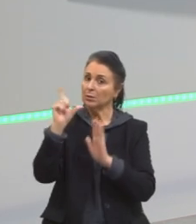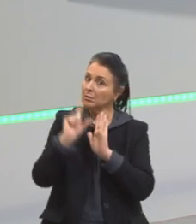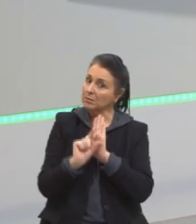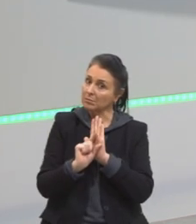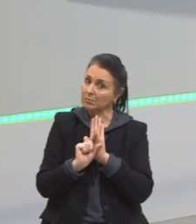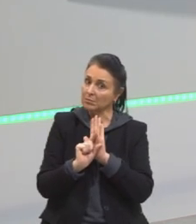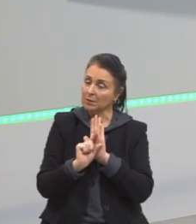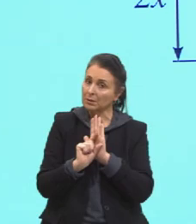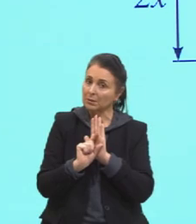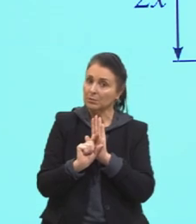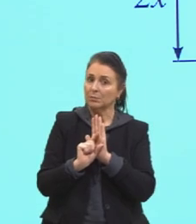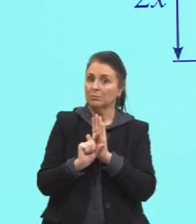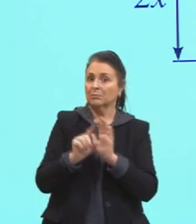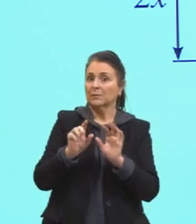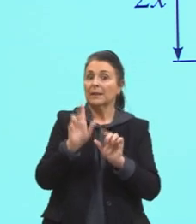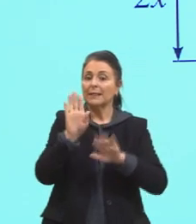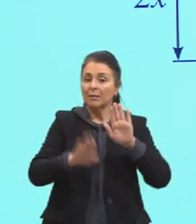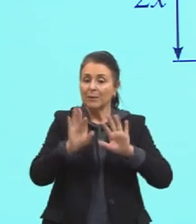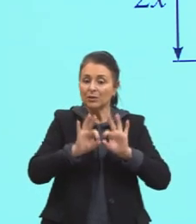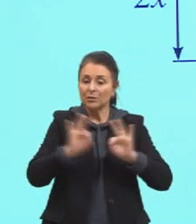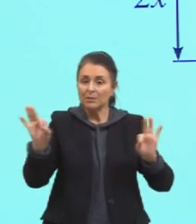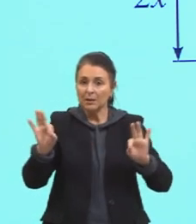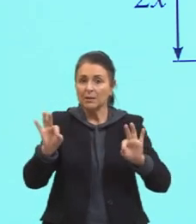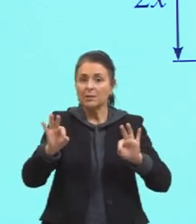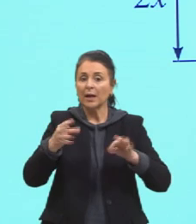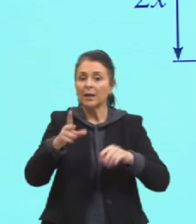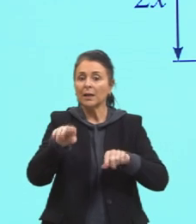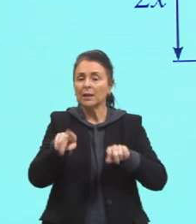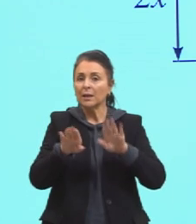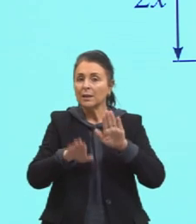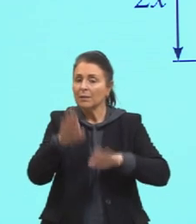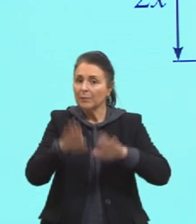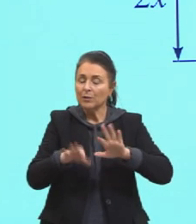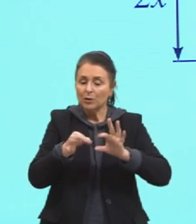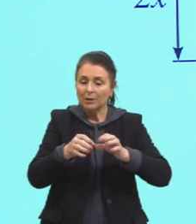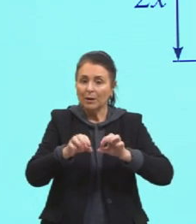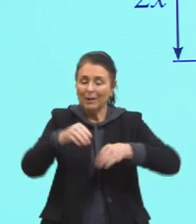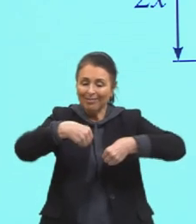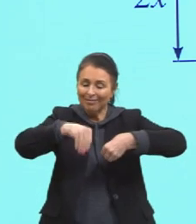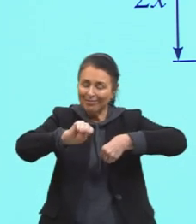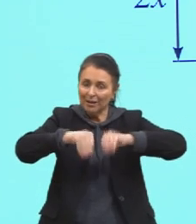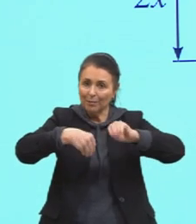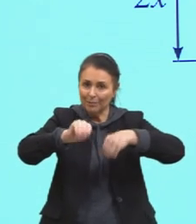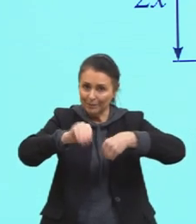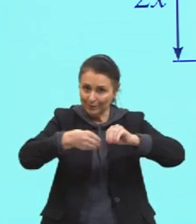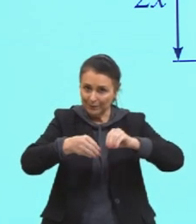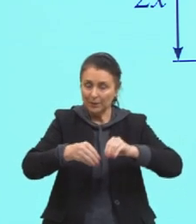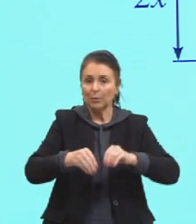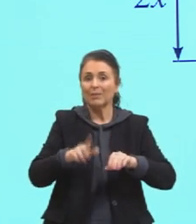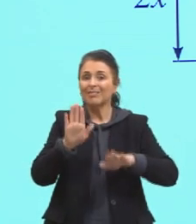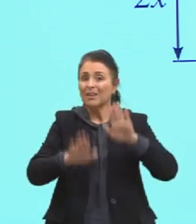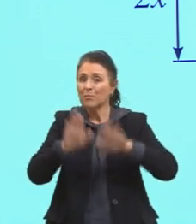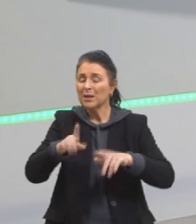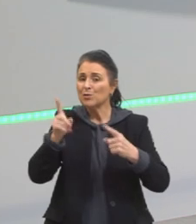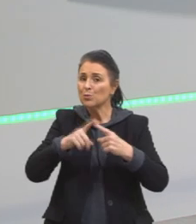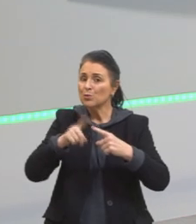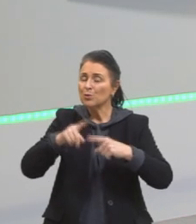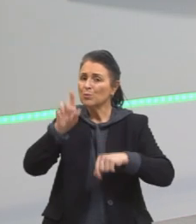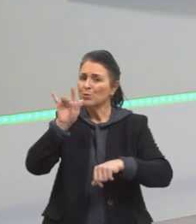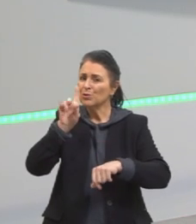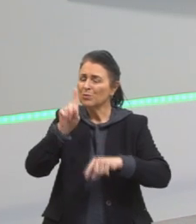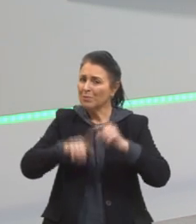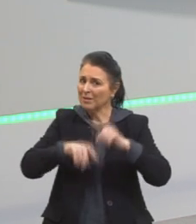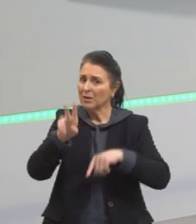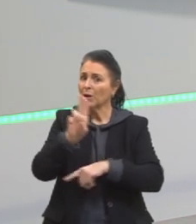para uma por uma distância maior elas são mais maleáveis certo e isso tá justamente relacionado com o material né como eu